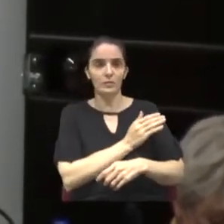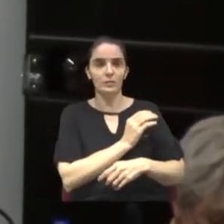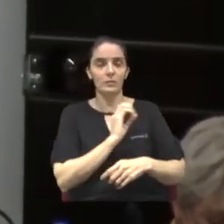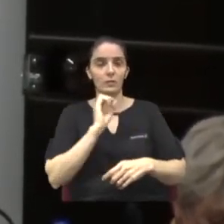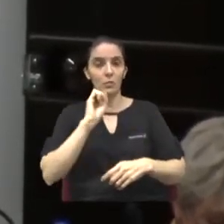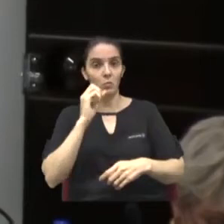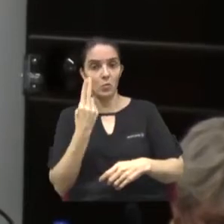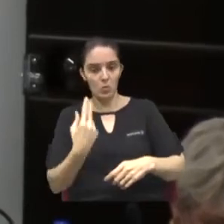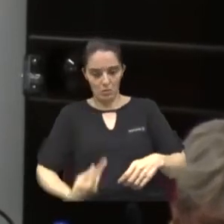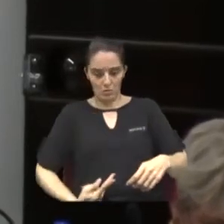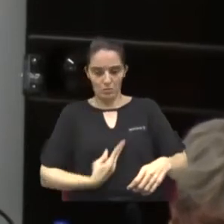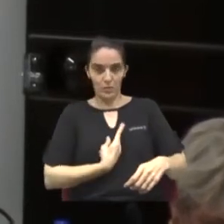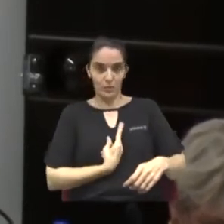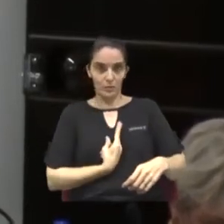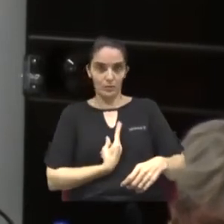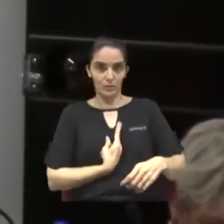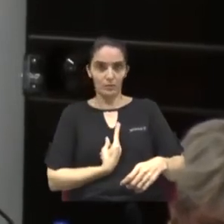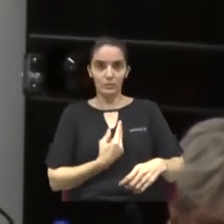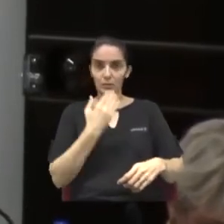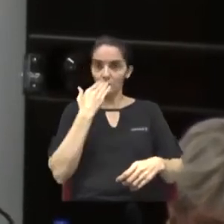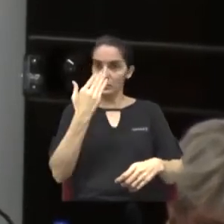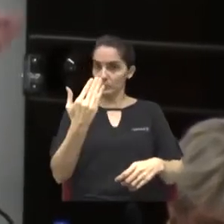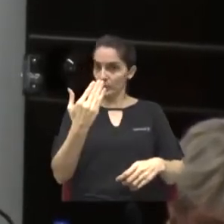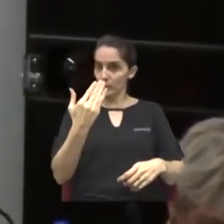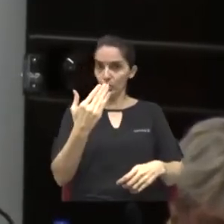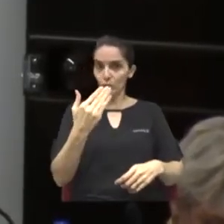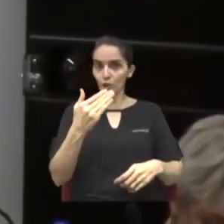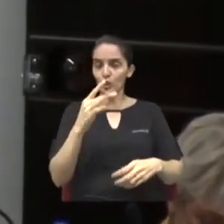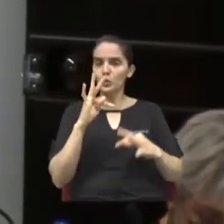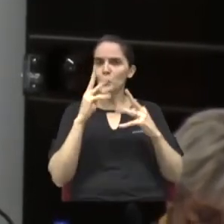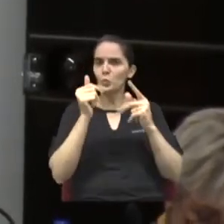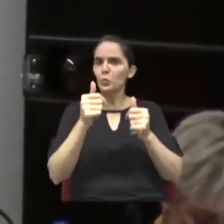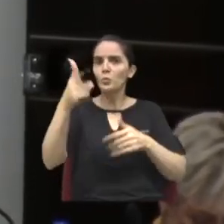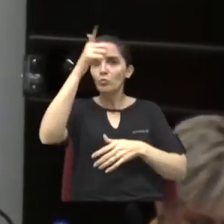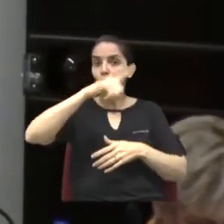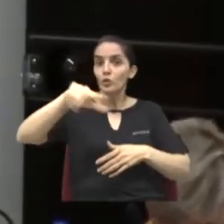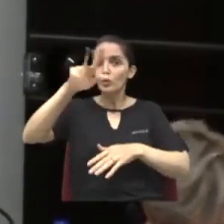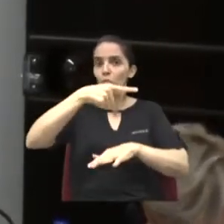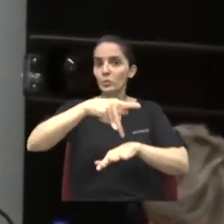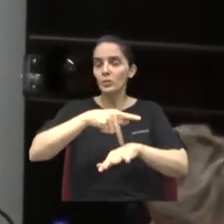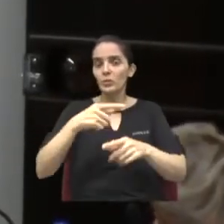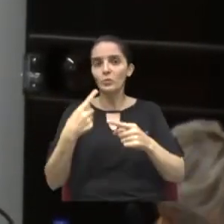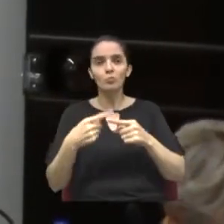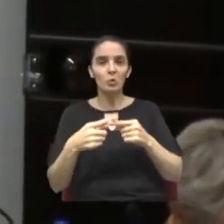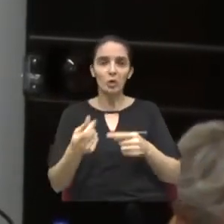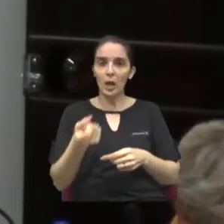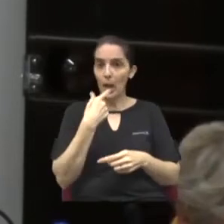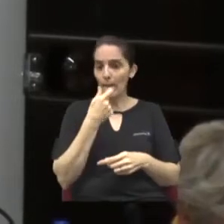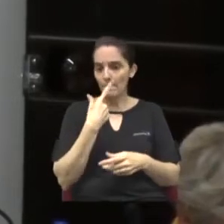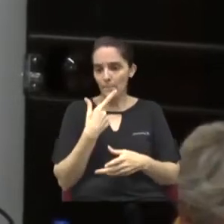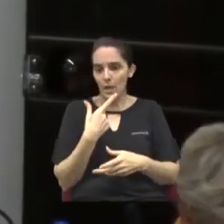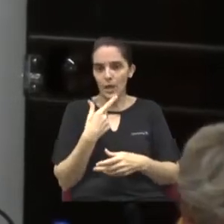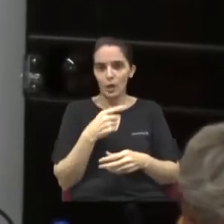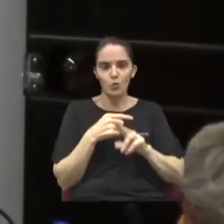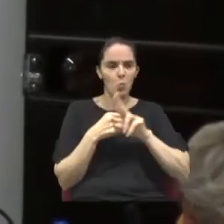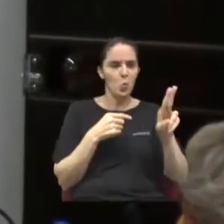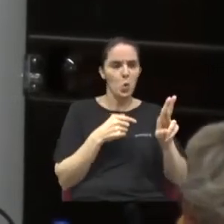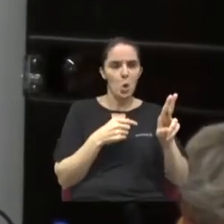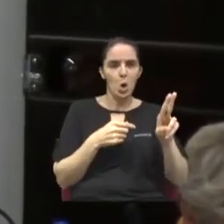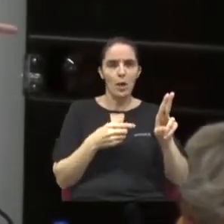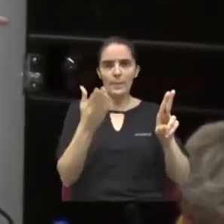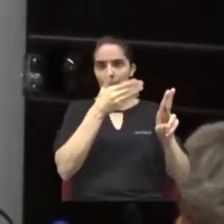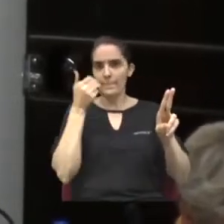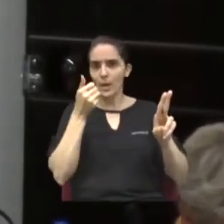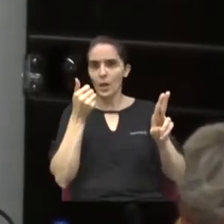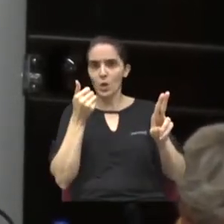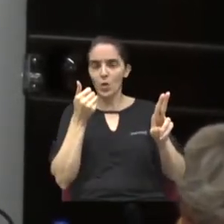barriga, vamos pedir campo importado, que é o melhor, já que o remédio entra no quesito que é melhor que o